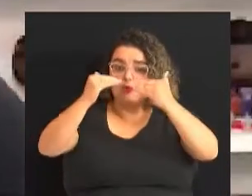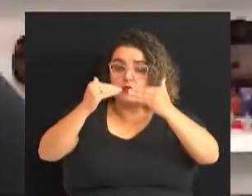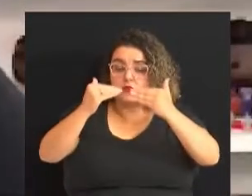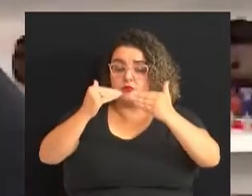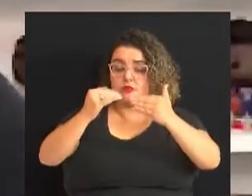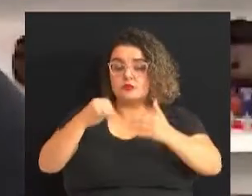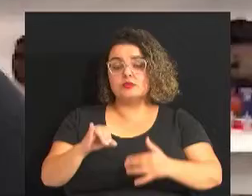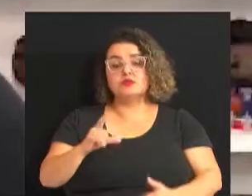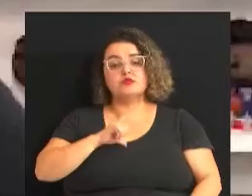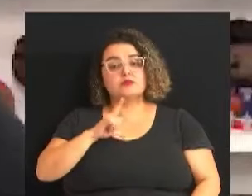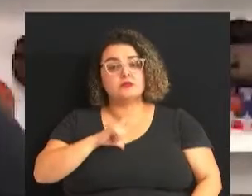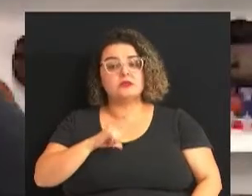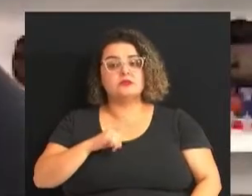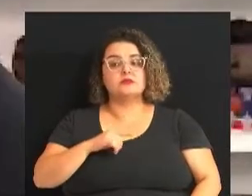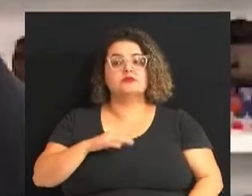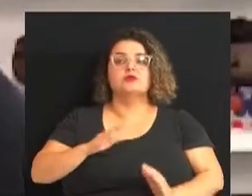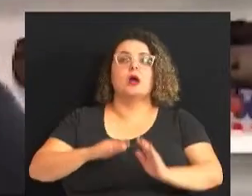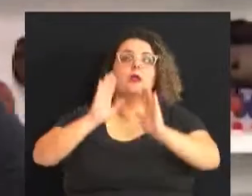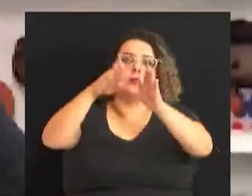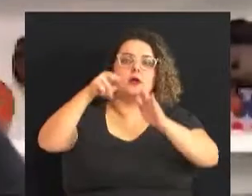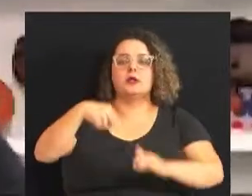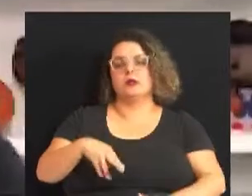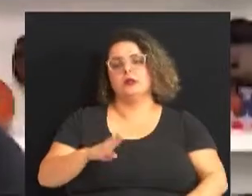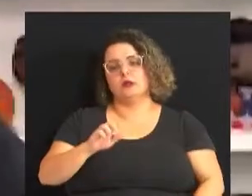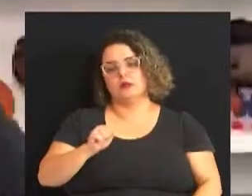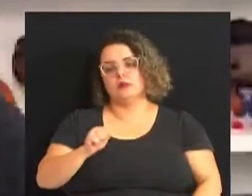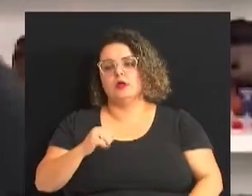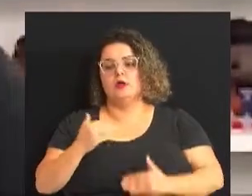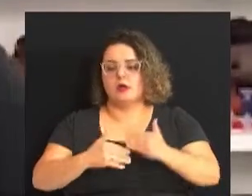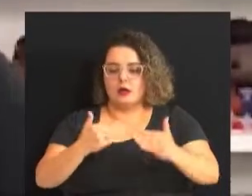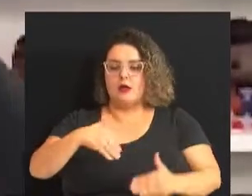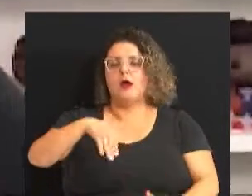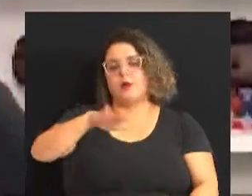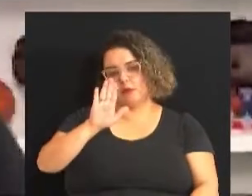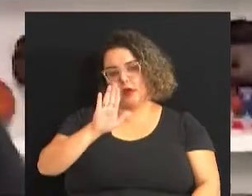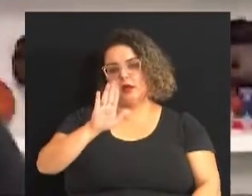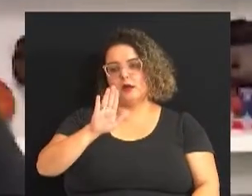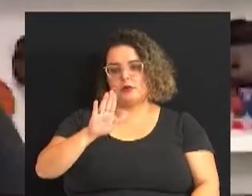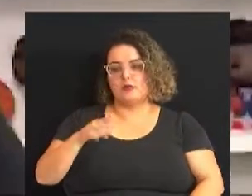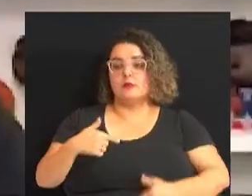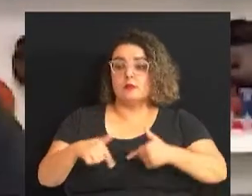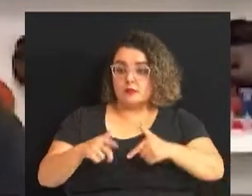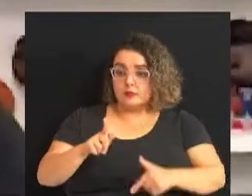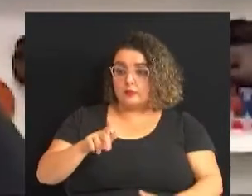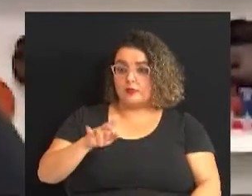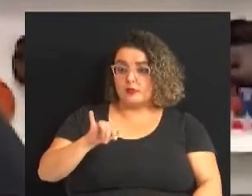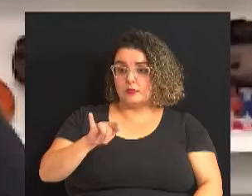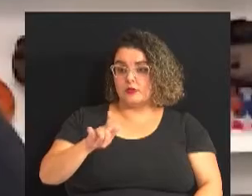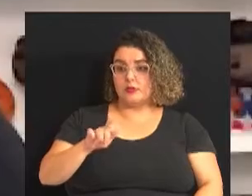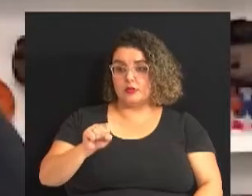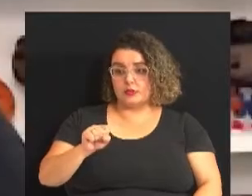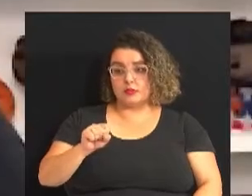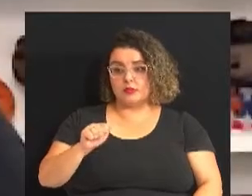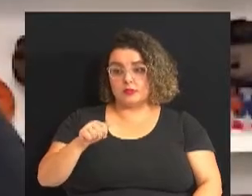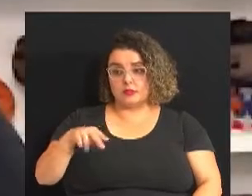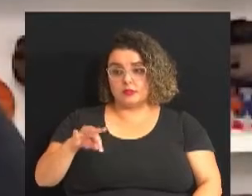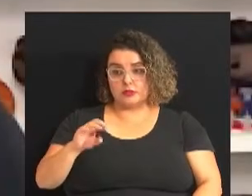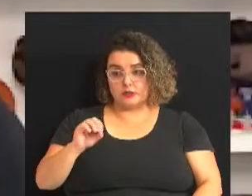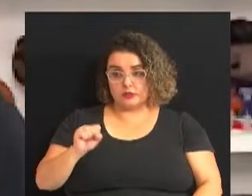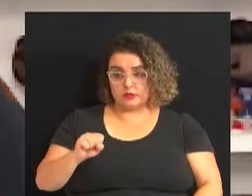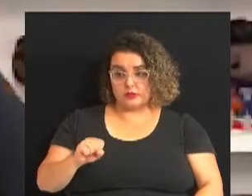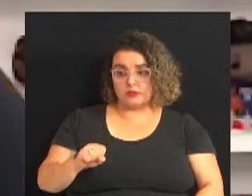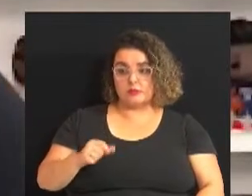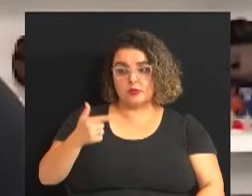estivesse jogando já na NBA, e é um passo a mais. Nós vamos trabalhar o Gui Santos, eu acho que para permanecer na